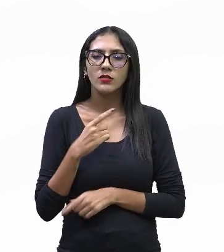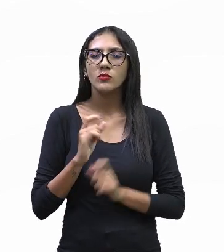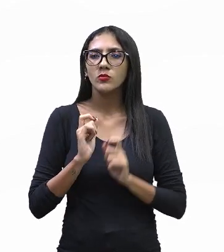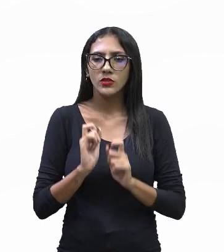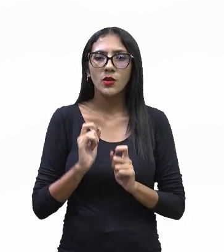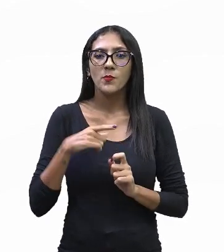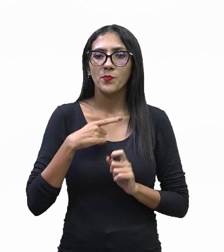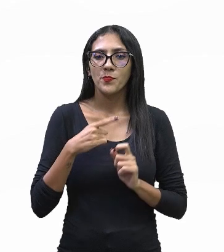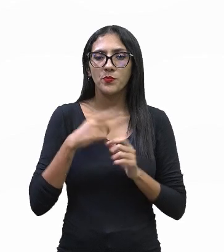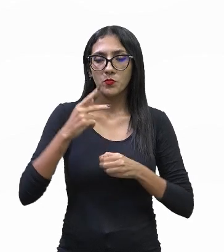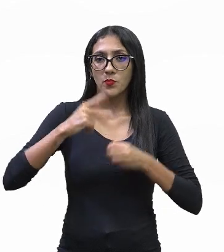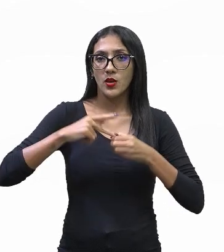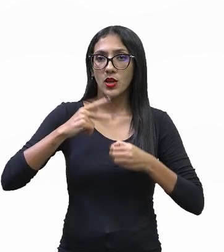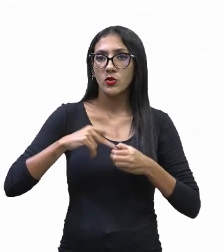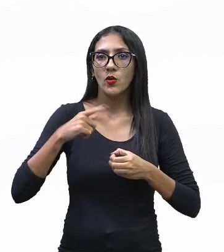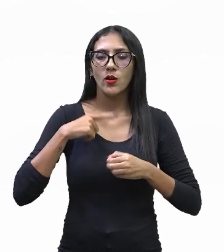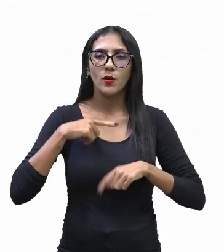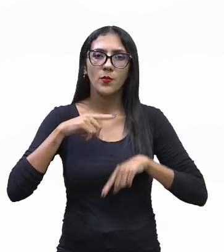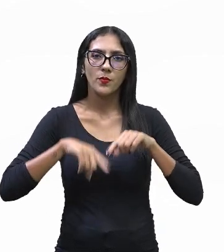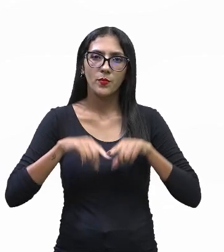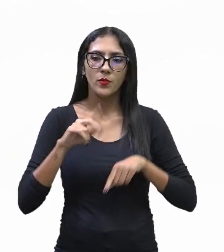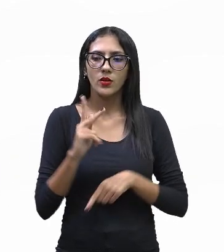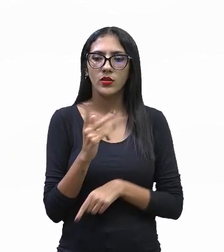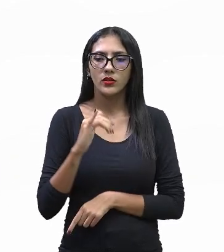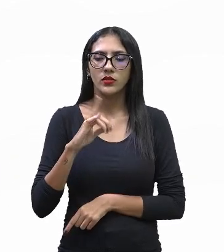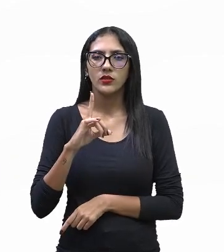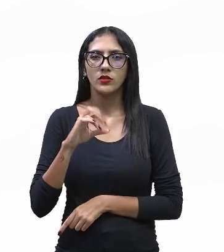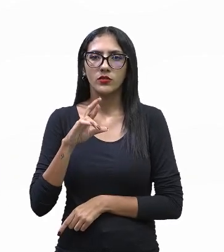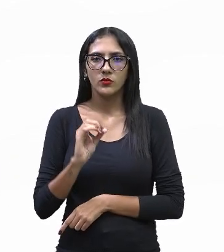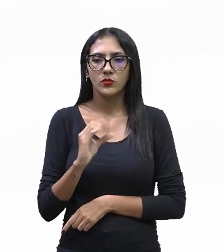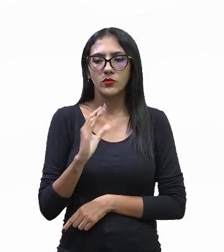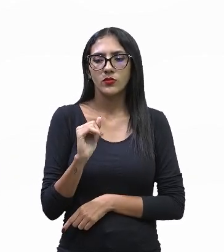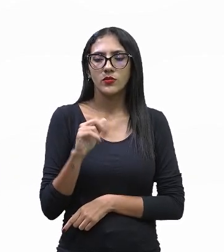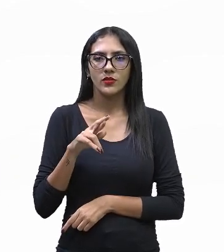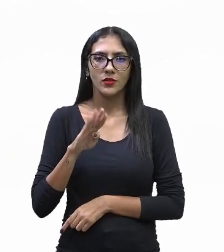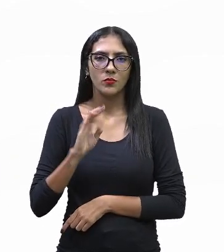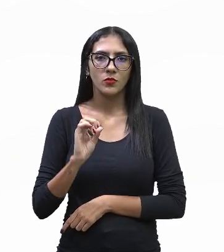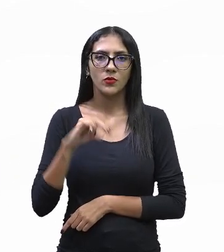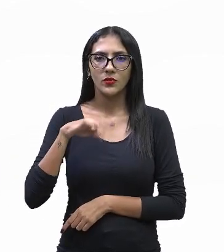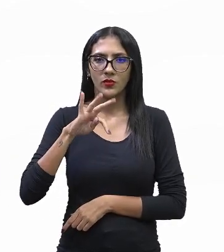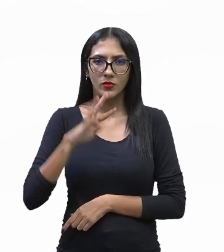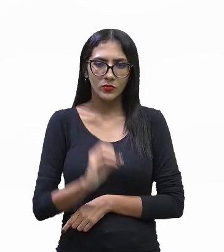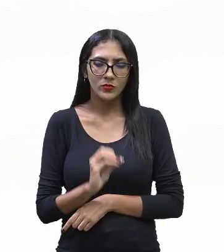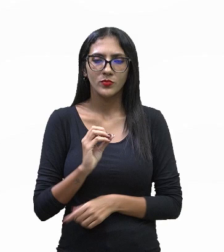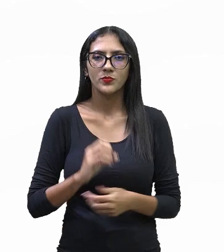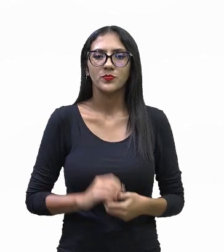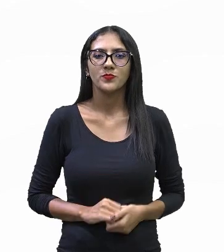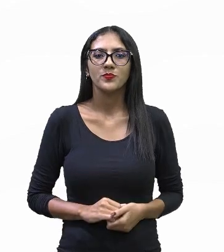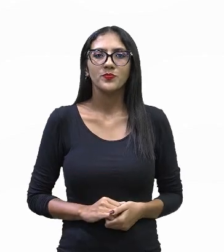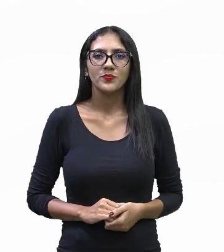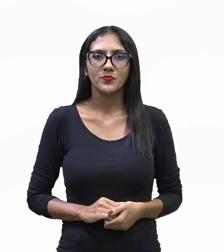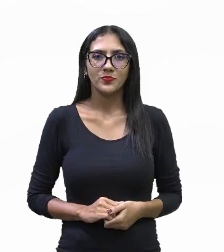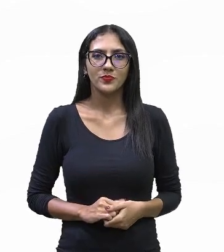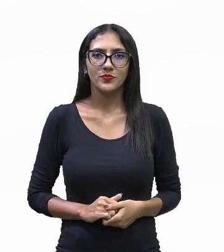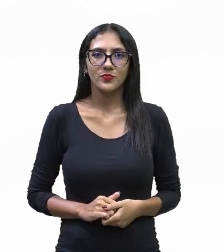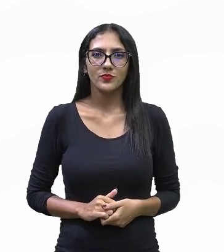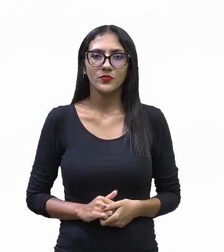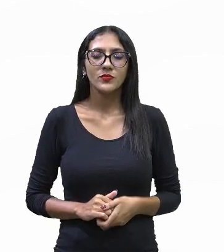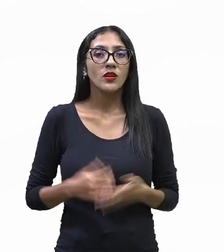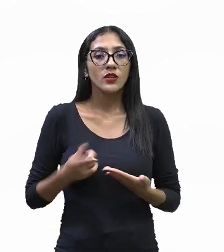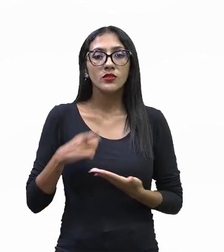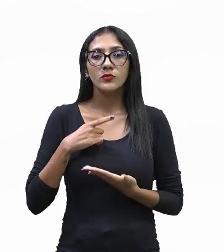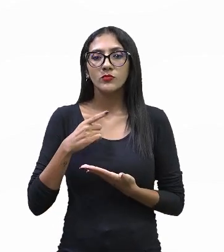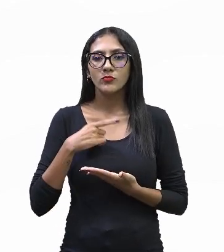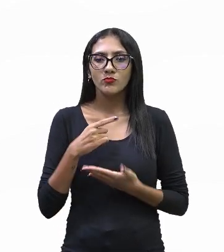desse petróleo são realmente os hidrocarbonetos. Aí, né, esse combustível fóssil é retirado, né, essa